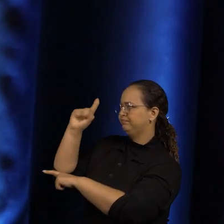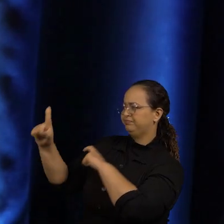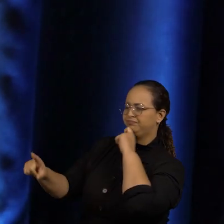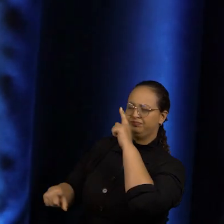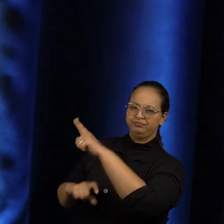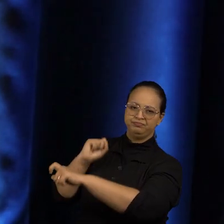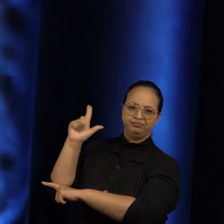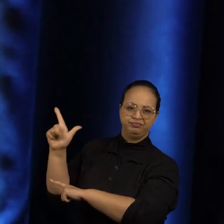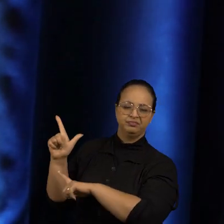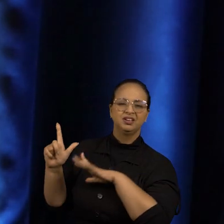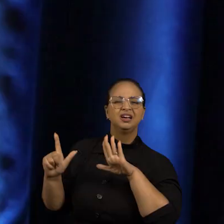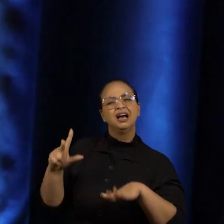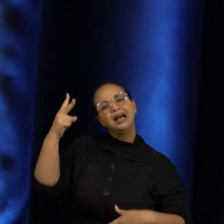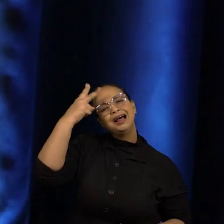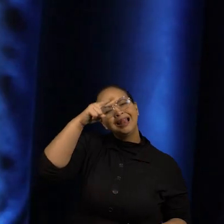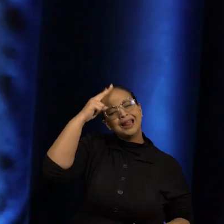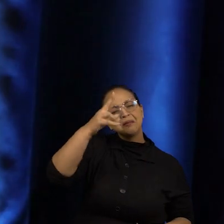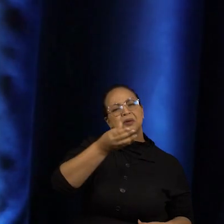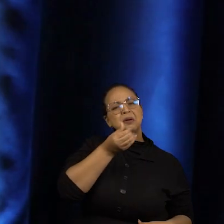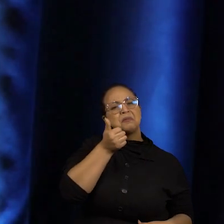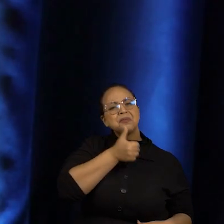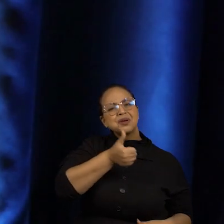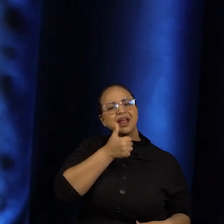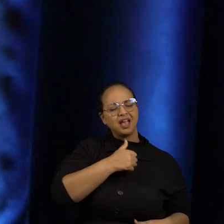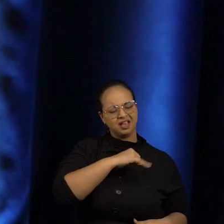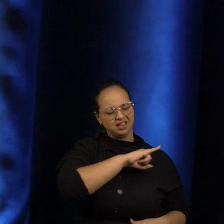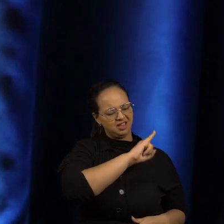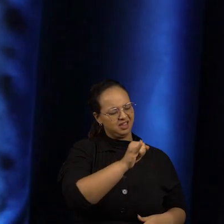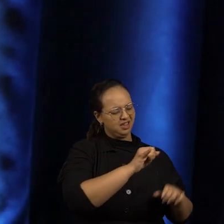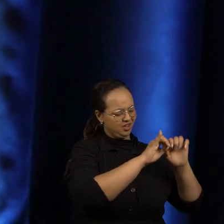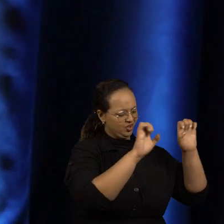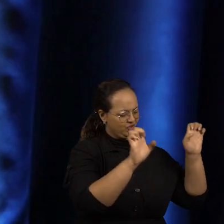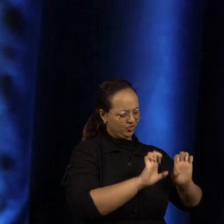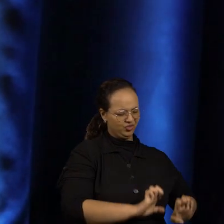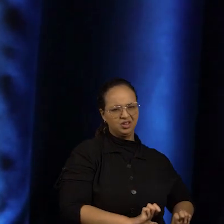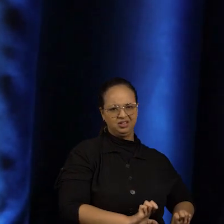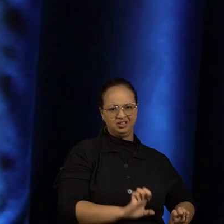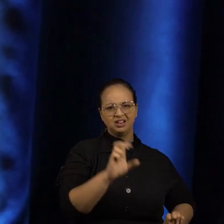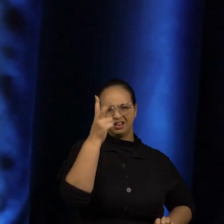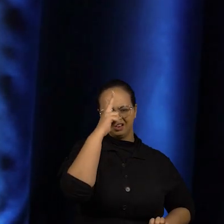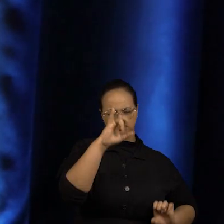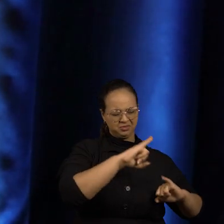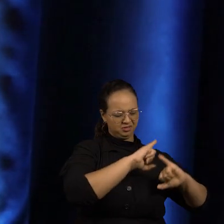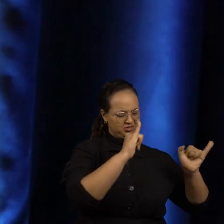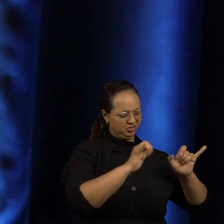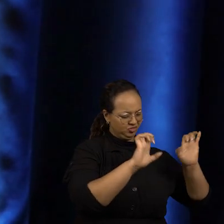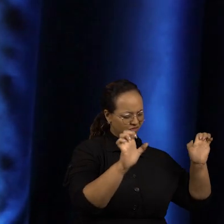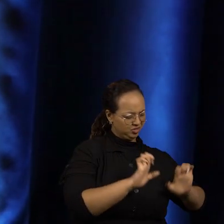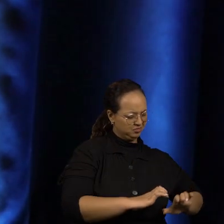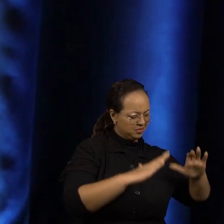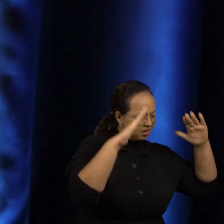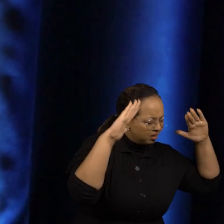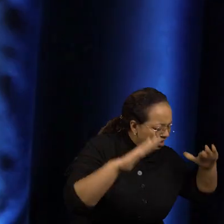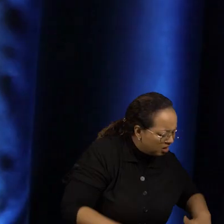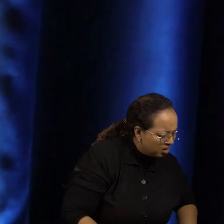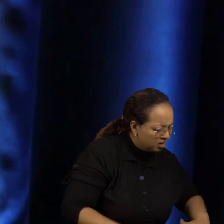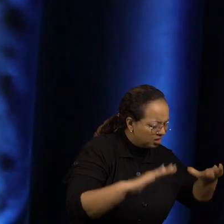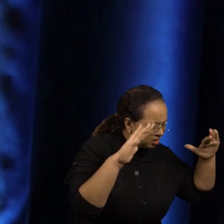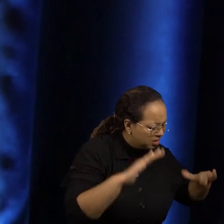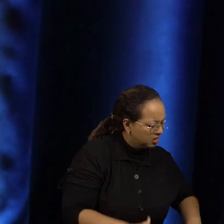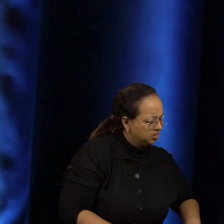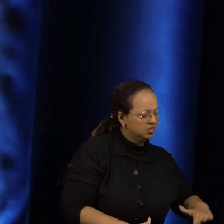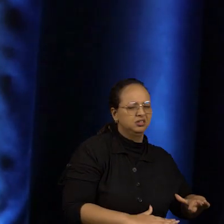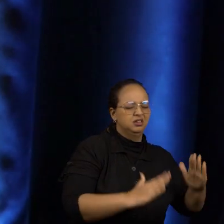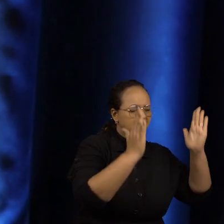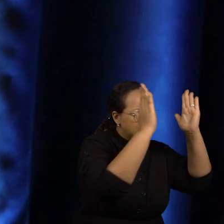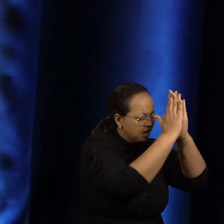e Acabe estavam reinando e o povo estava entregue à idolatria, entregue à adoração a outros deuses. O